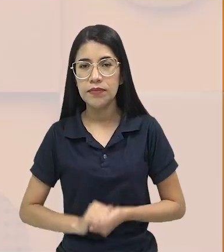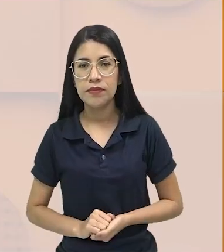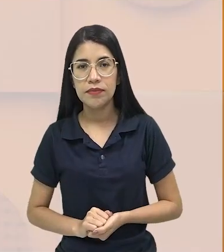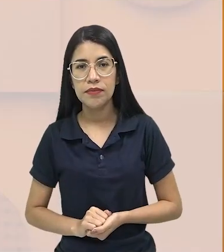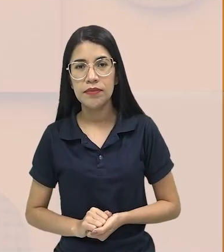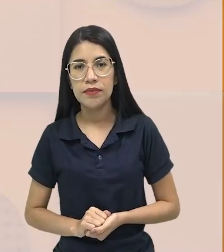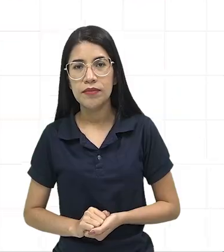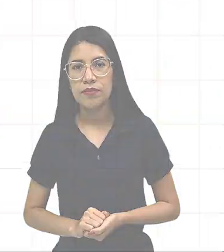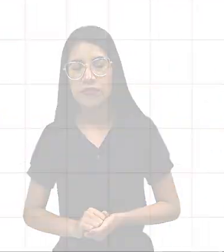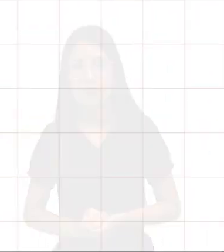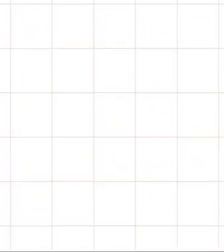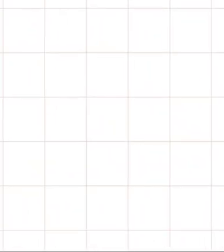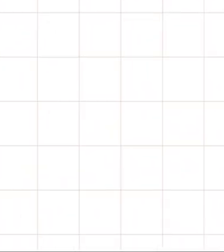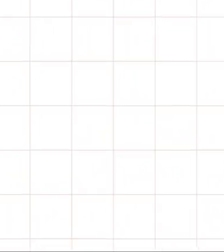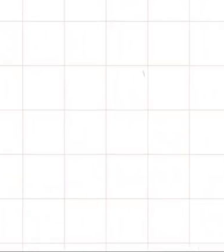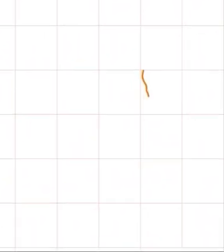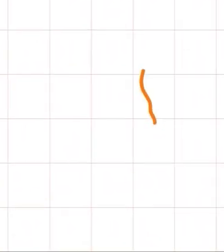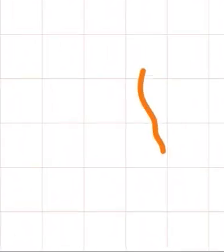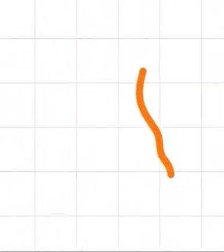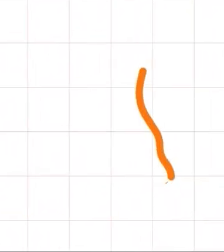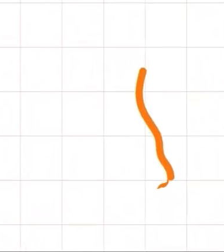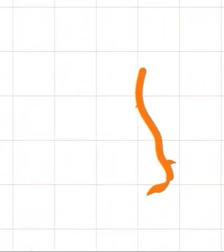iniciar.